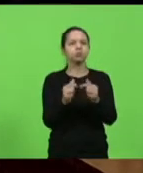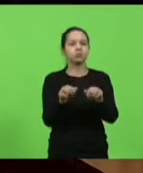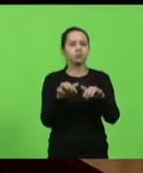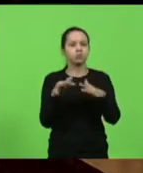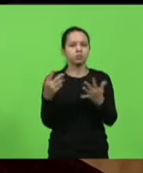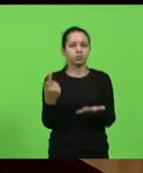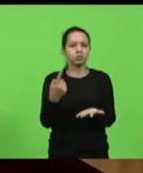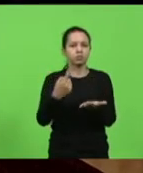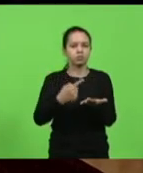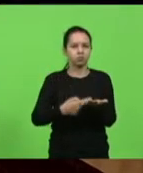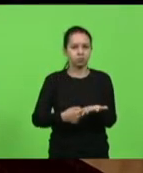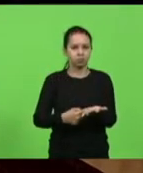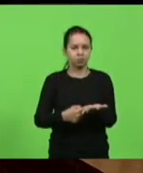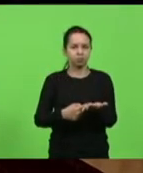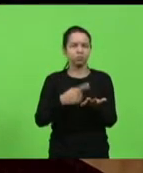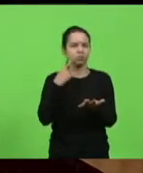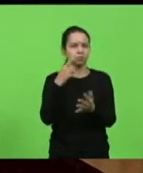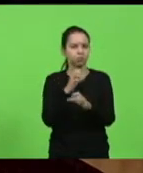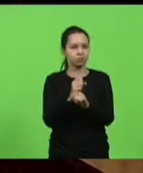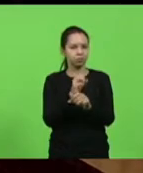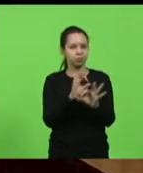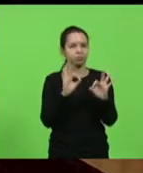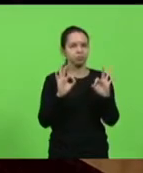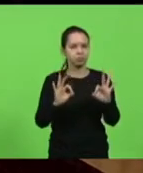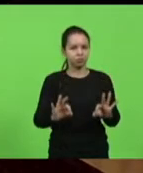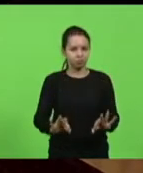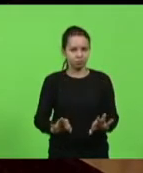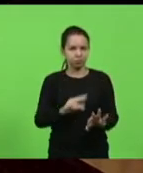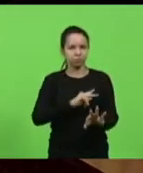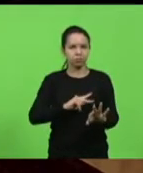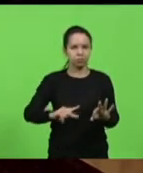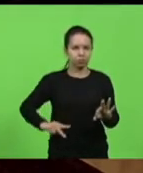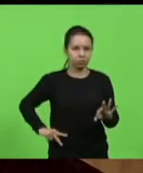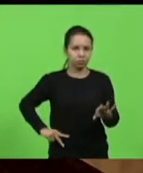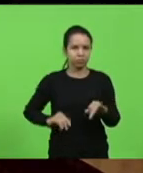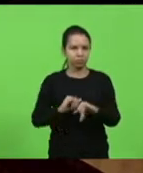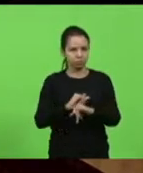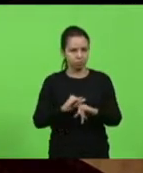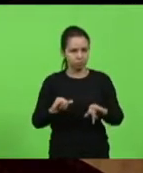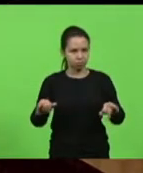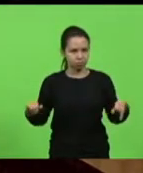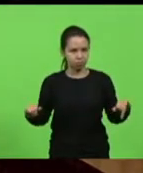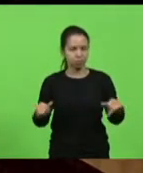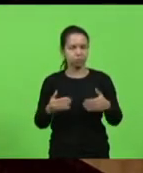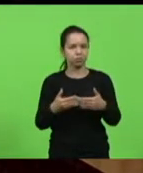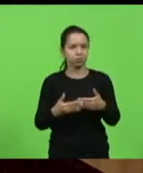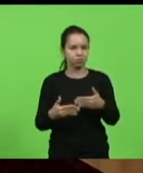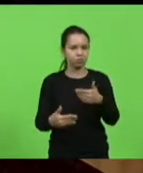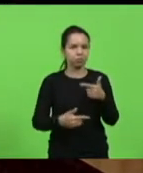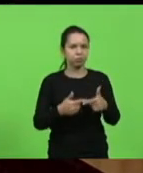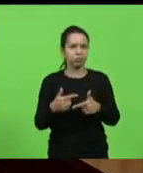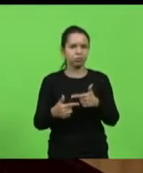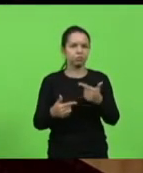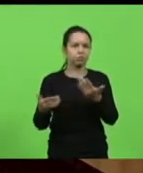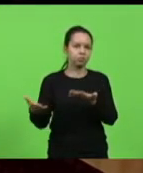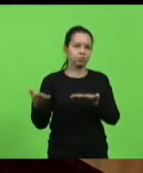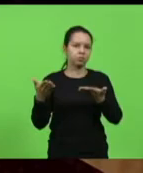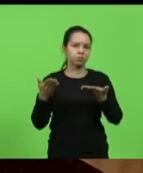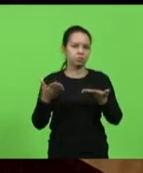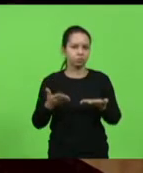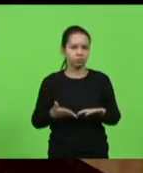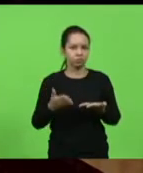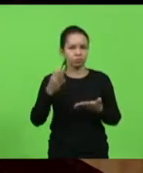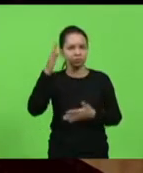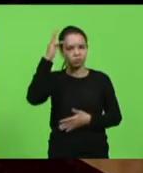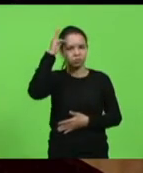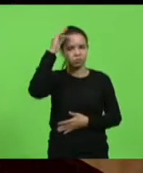o quórum regimental, o senhor presidente declarou aberto os trabalhos e convidou o senhor deputado Fabiano da Luz para, como secretário